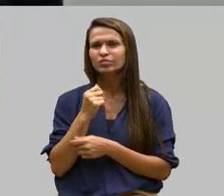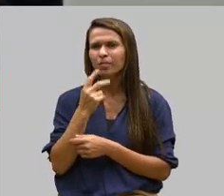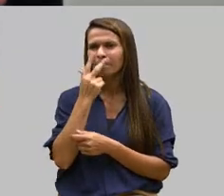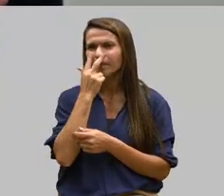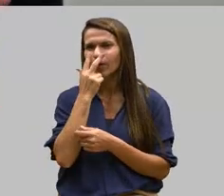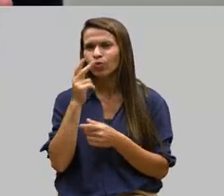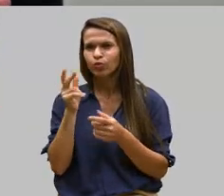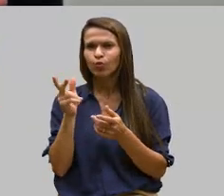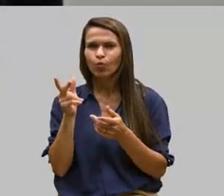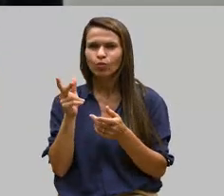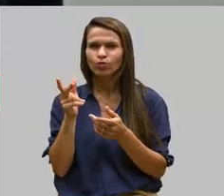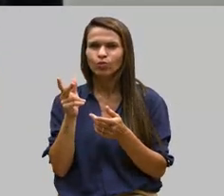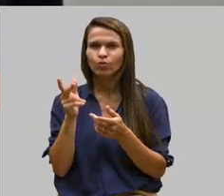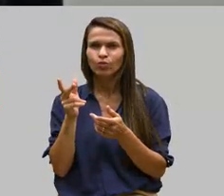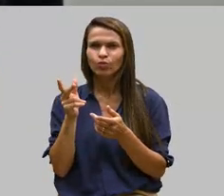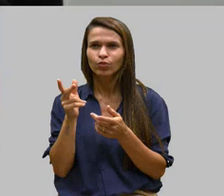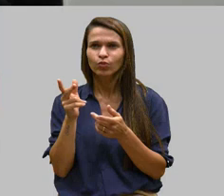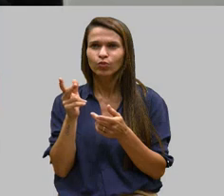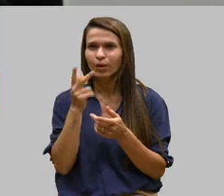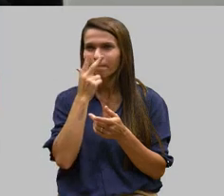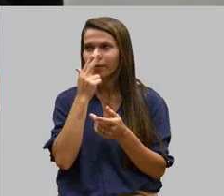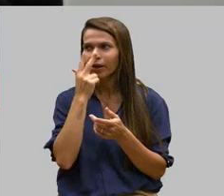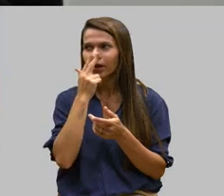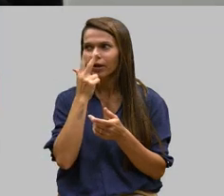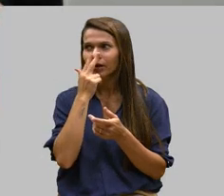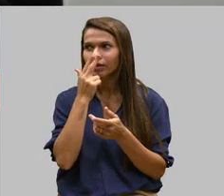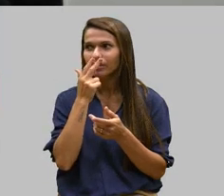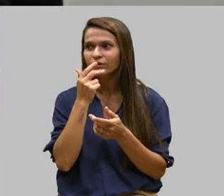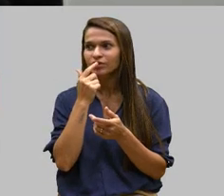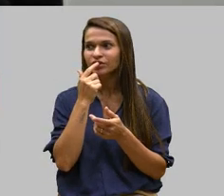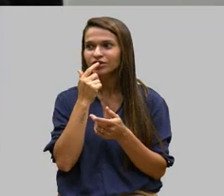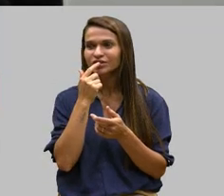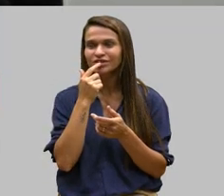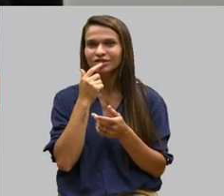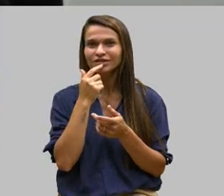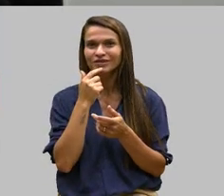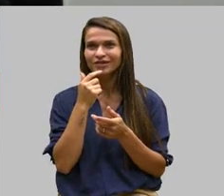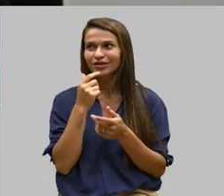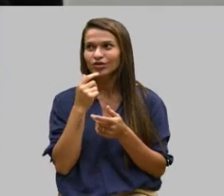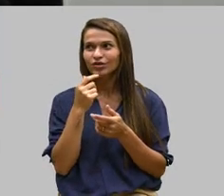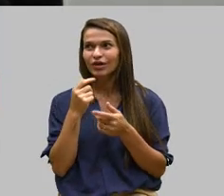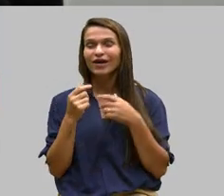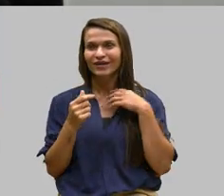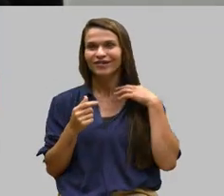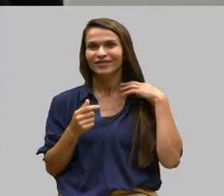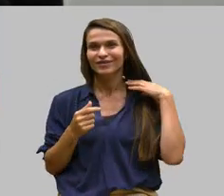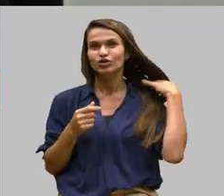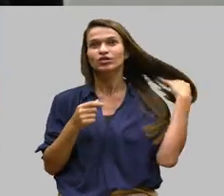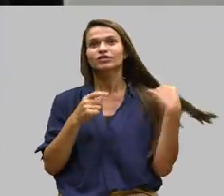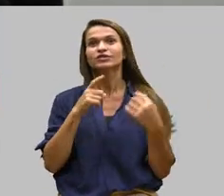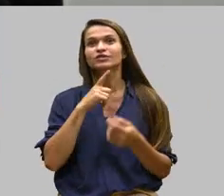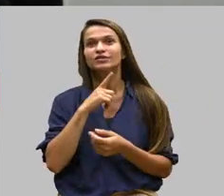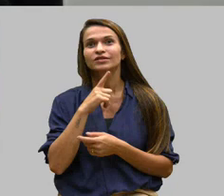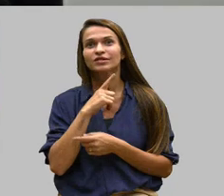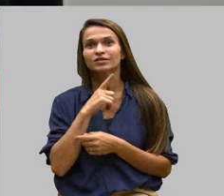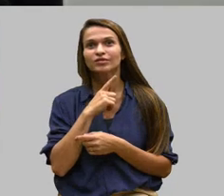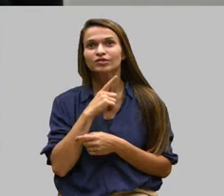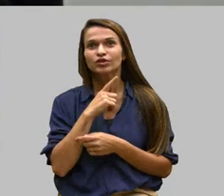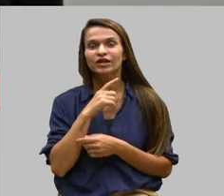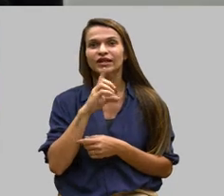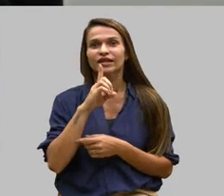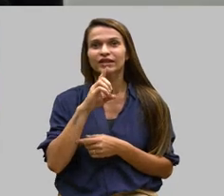não tem a ver com deficientes mas por exemplo a minha região que eu sul de Minas nós temos muita Lavoura de café